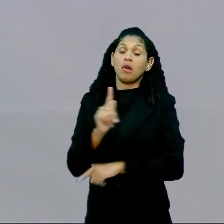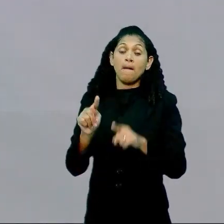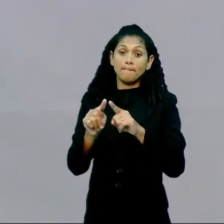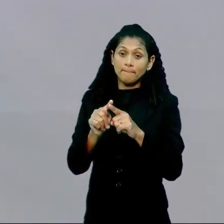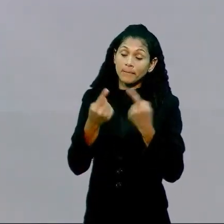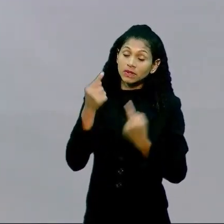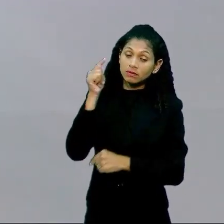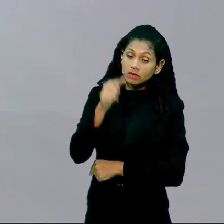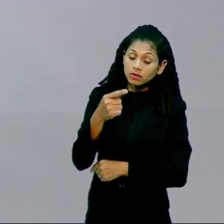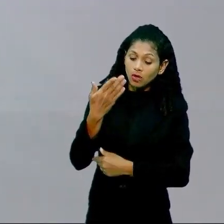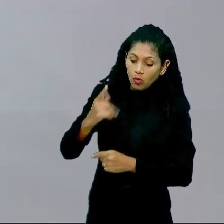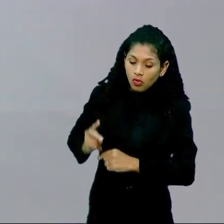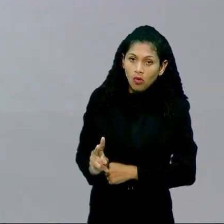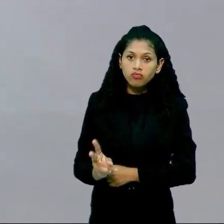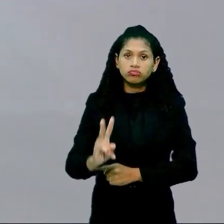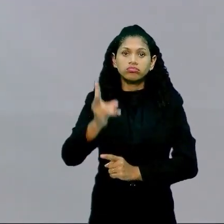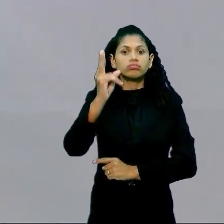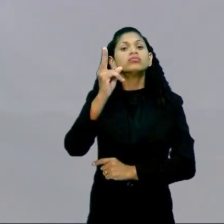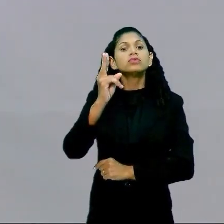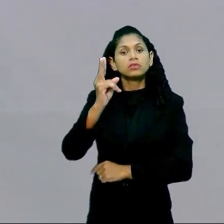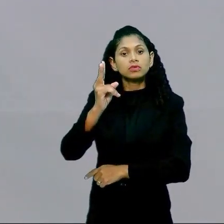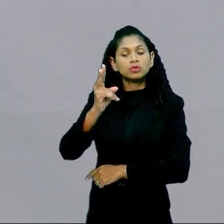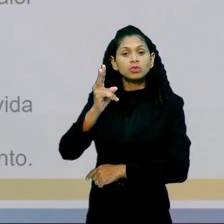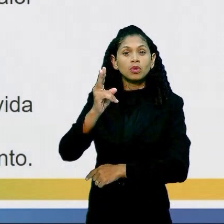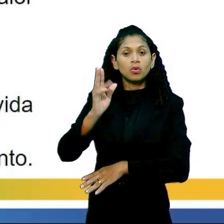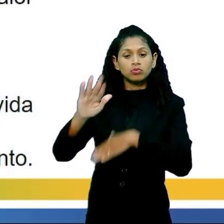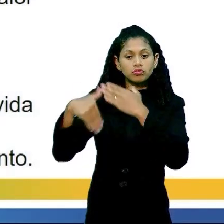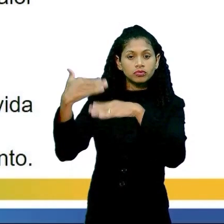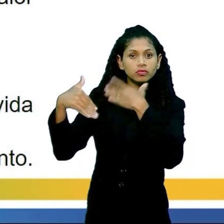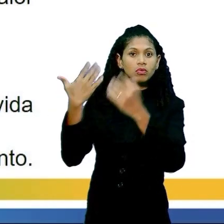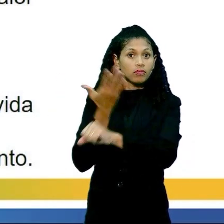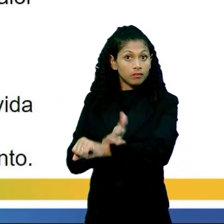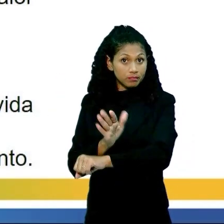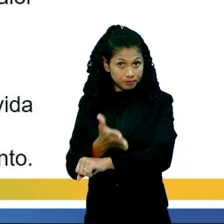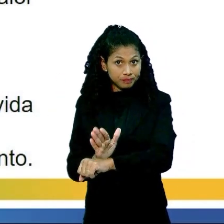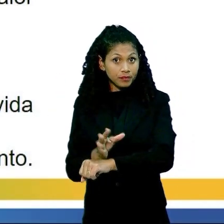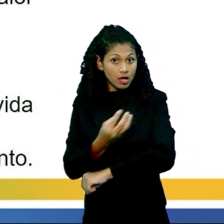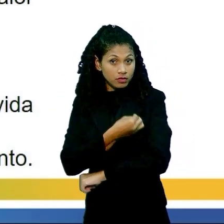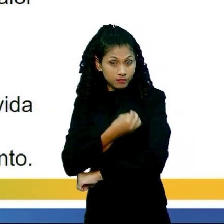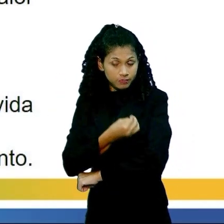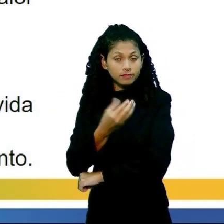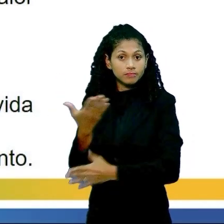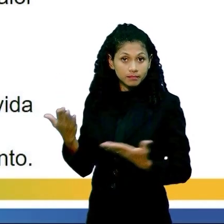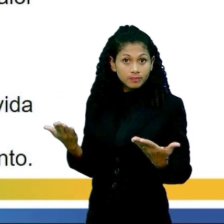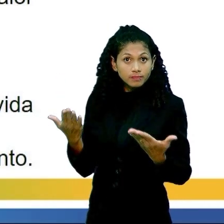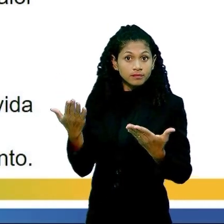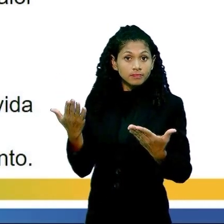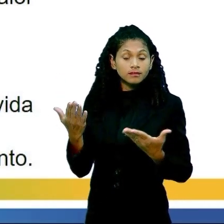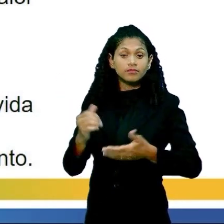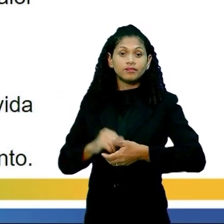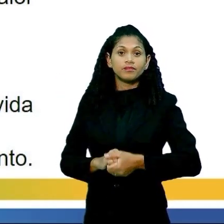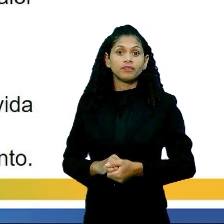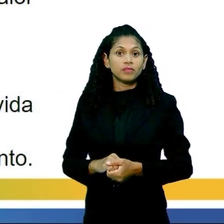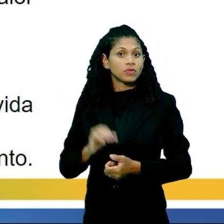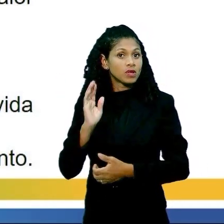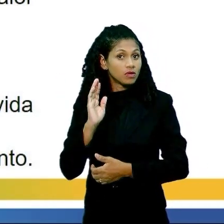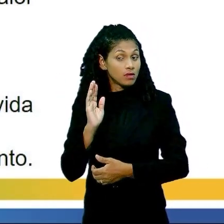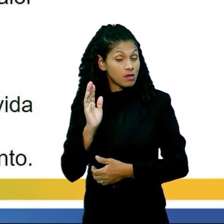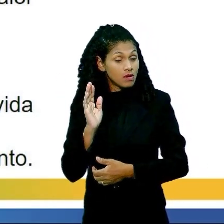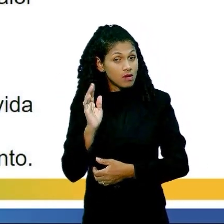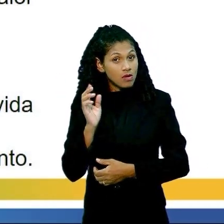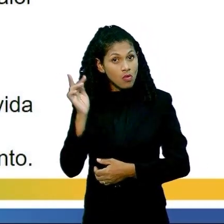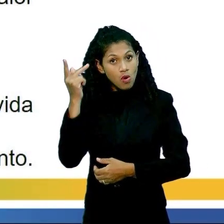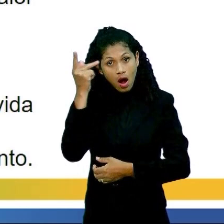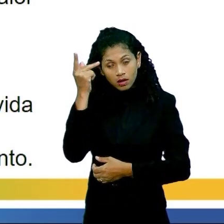sua intenção, poder vivenciar determinadas práticas que a gente consegue experienciar. Temos a alternativa, eu acho que a gente já tem um gabarito, mas vamos